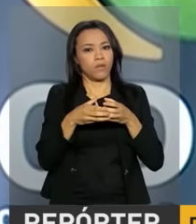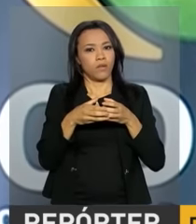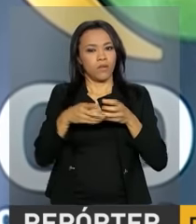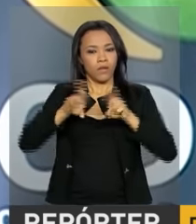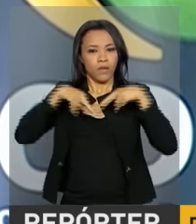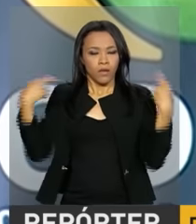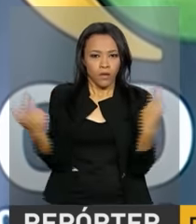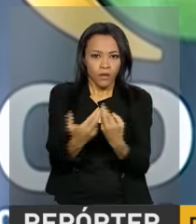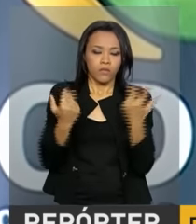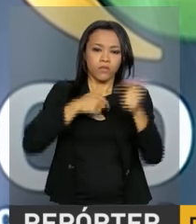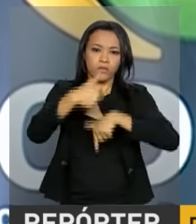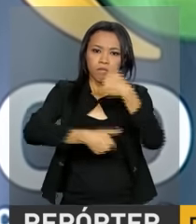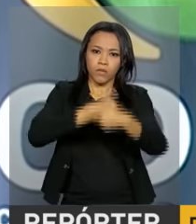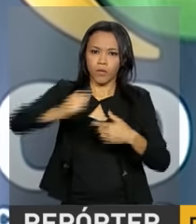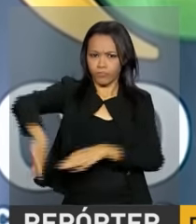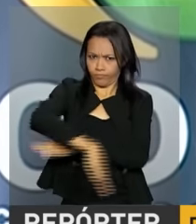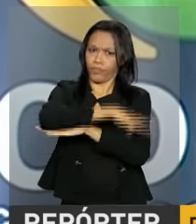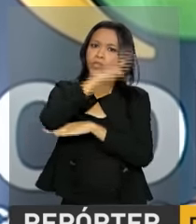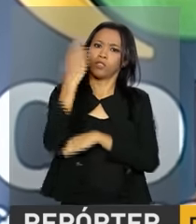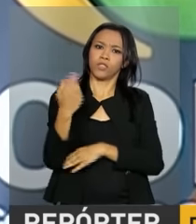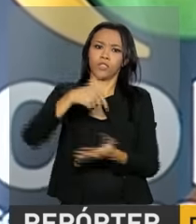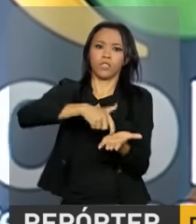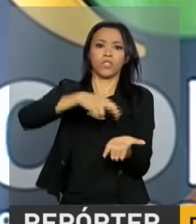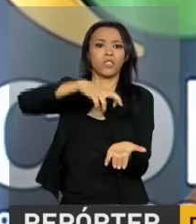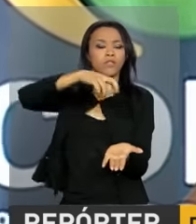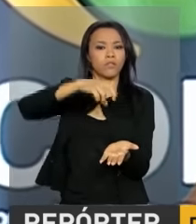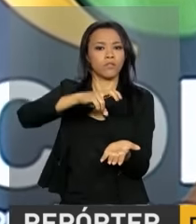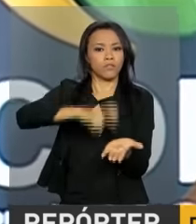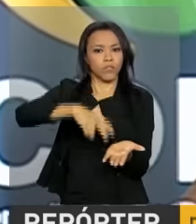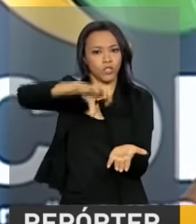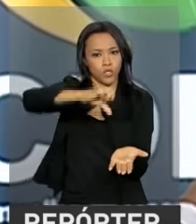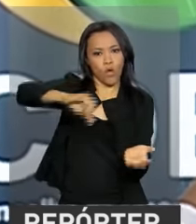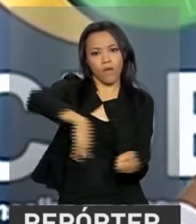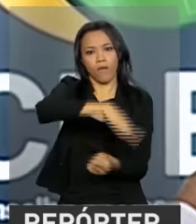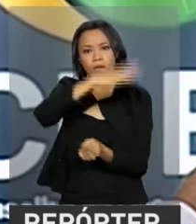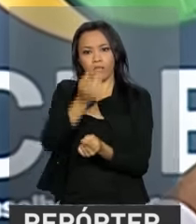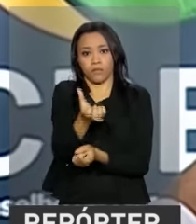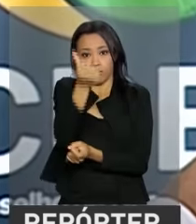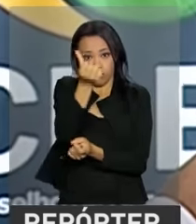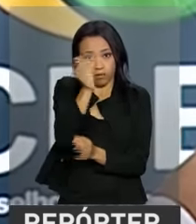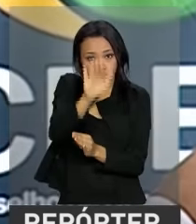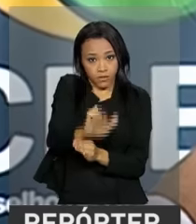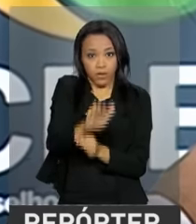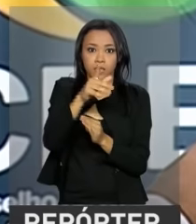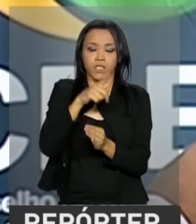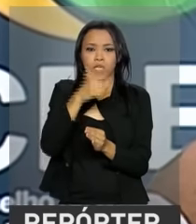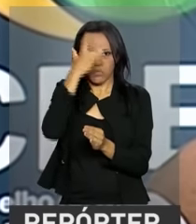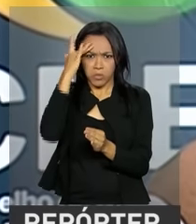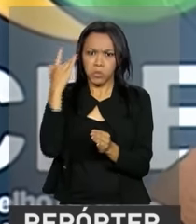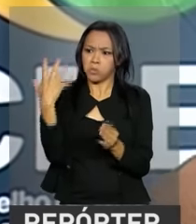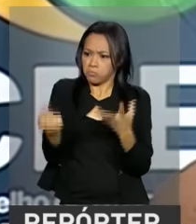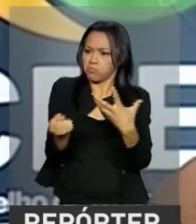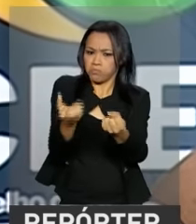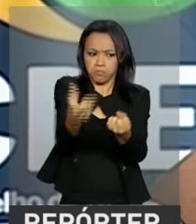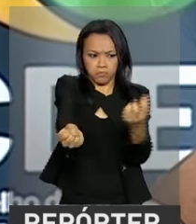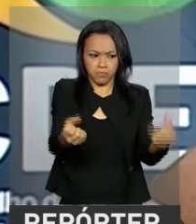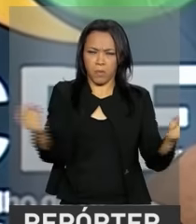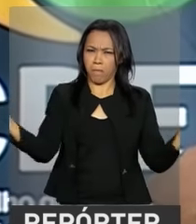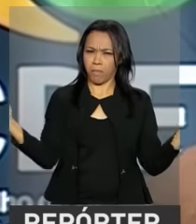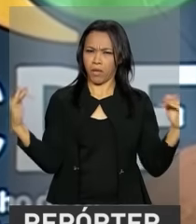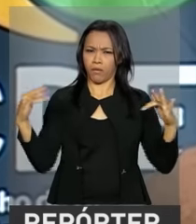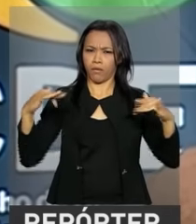reuniões de trabalho durante o dia todo, de 9 às 18. Nós tivemos uma adesão maciça dos conselheiros,